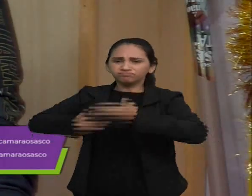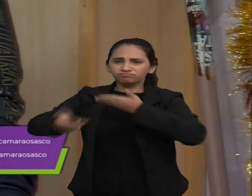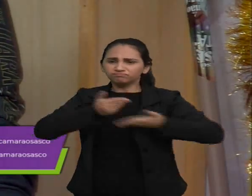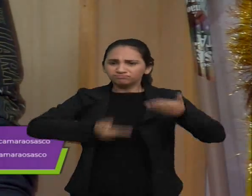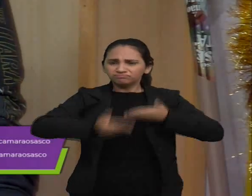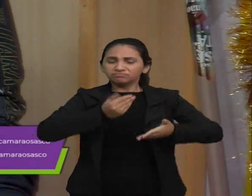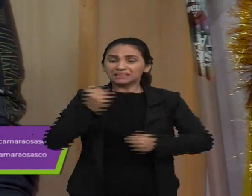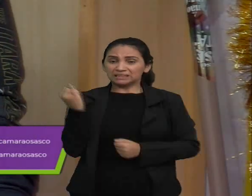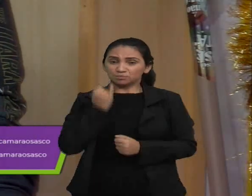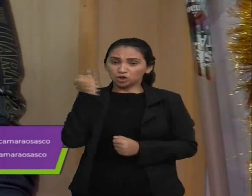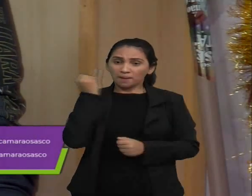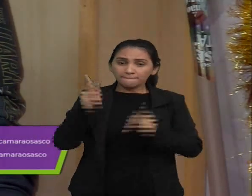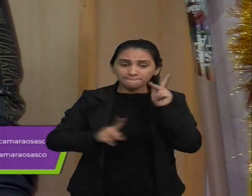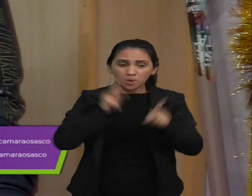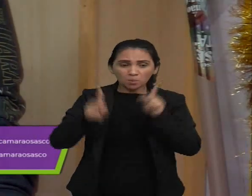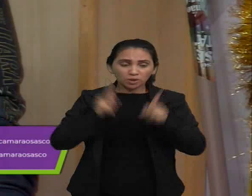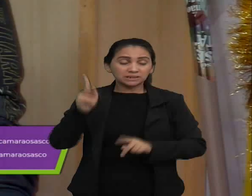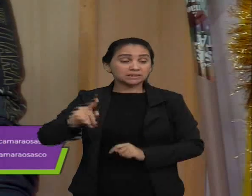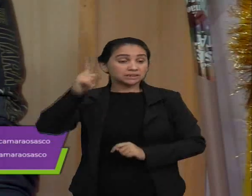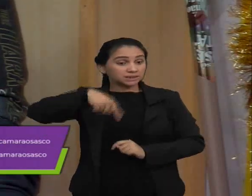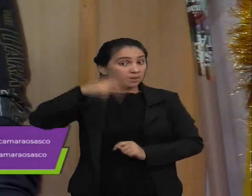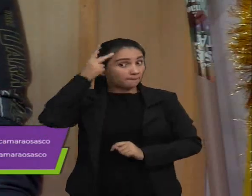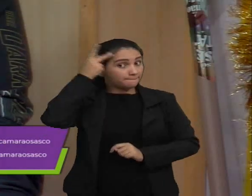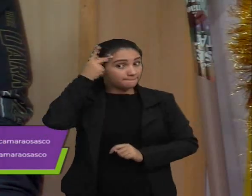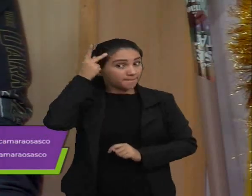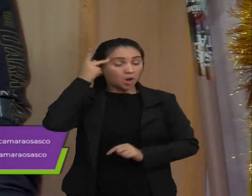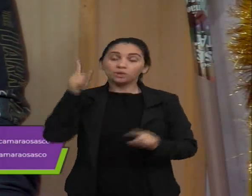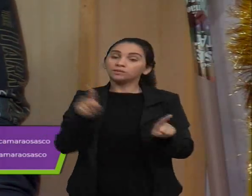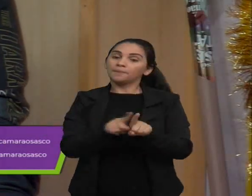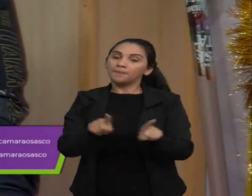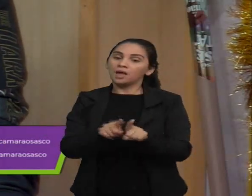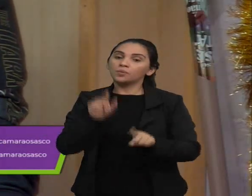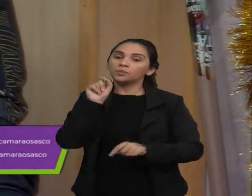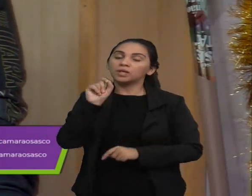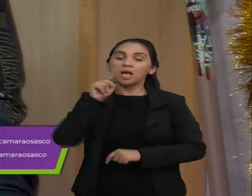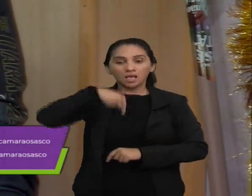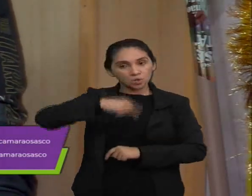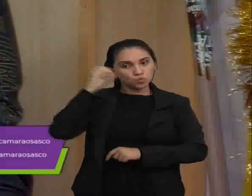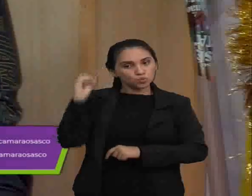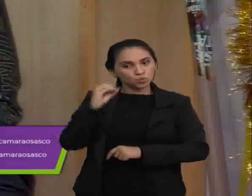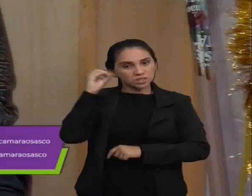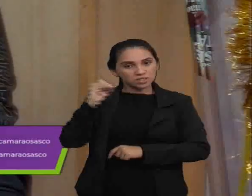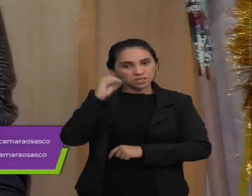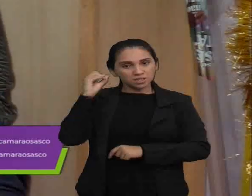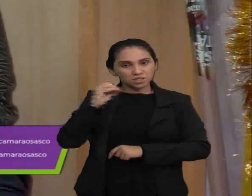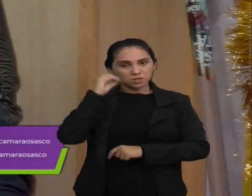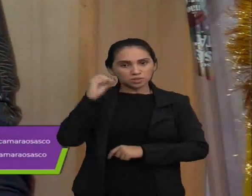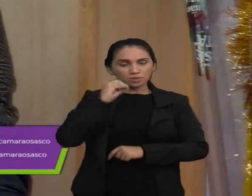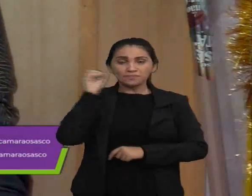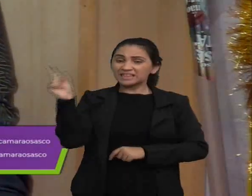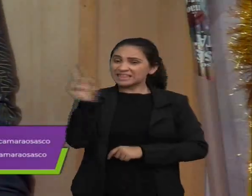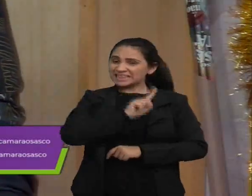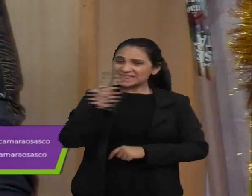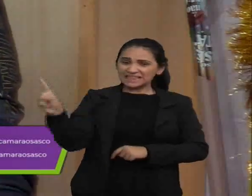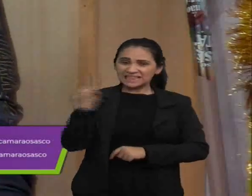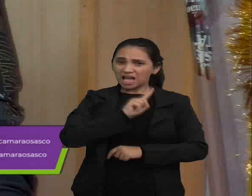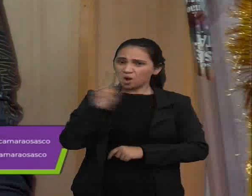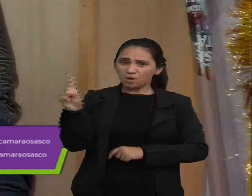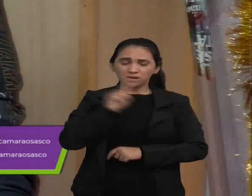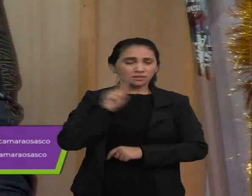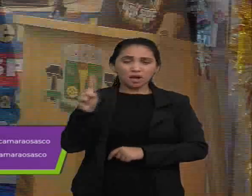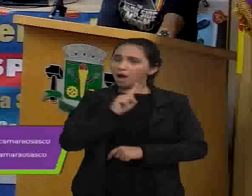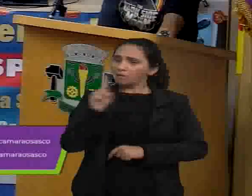importância para a população do Estado de São Paulo, e principalmente aqui para a cidade de Osasco. Não, não, não, a